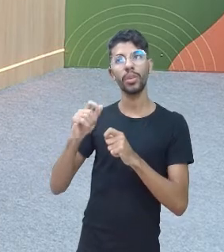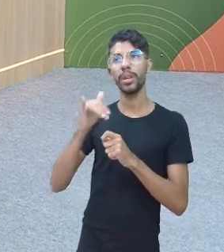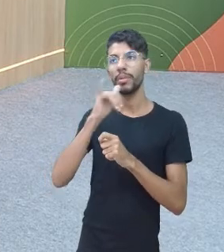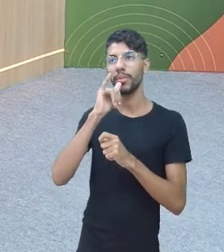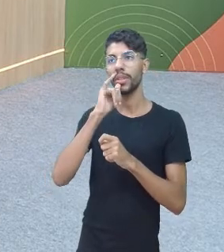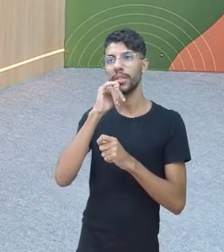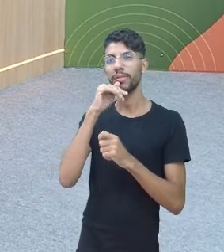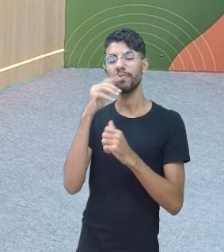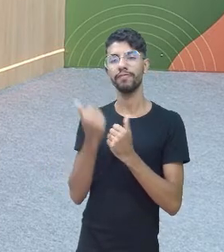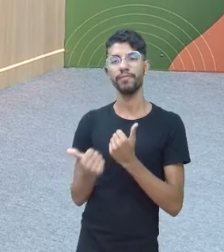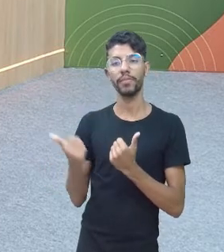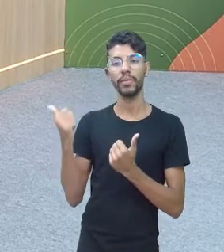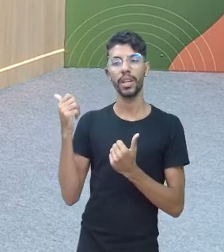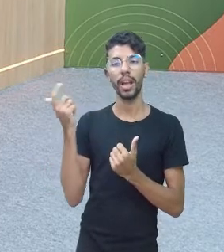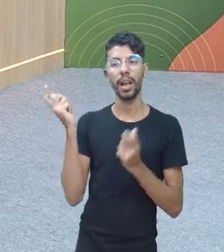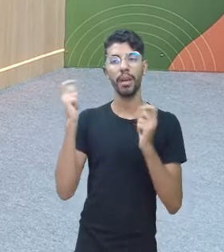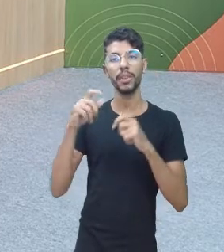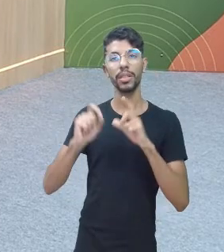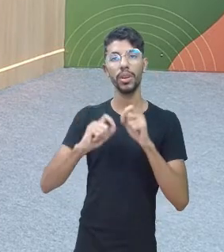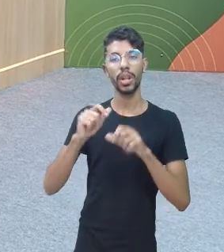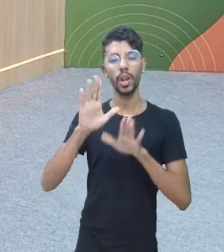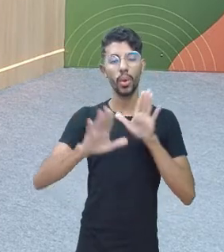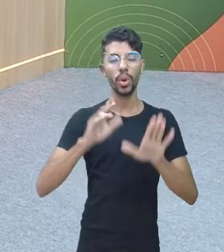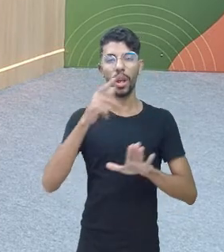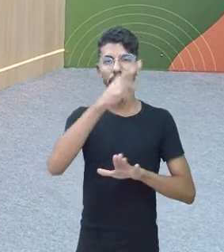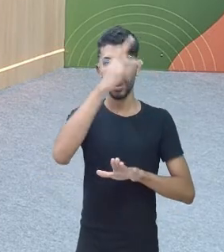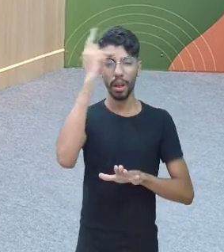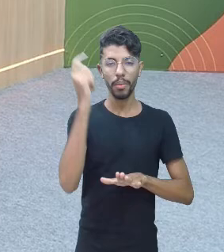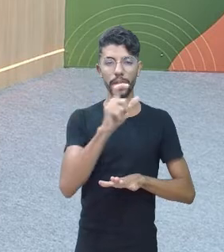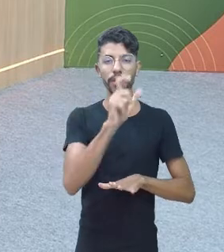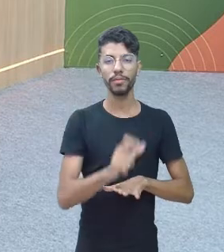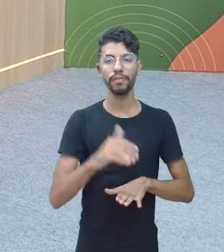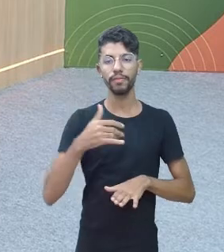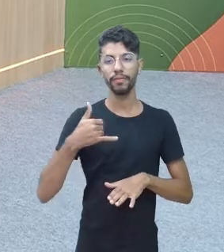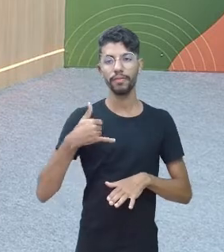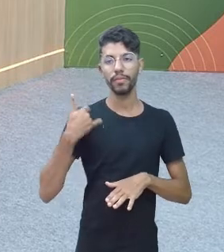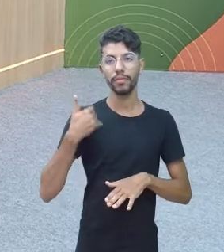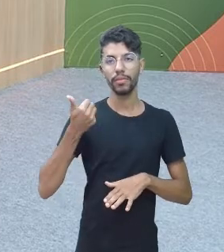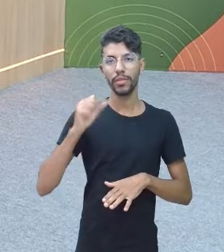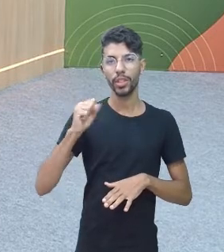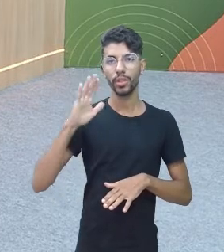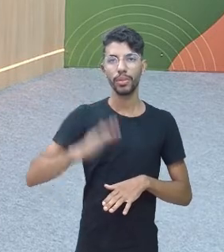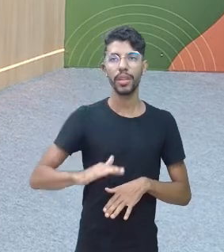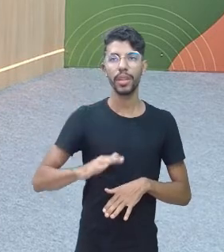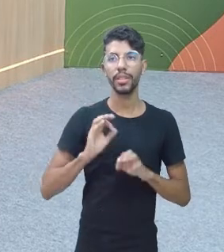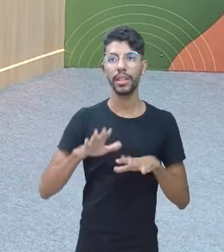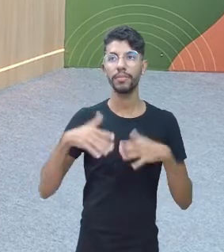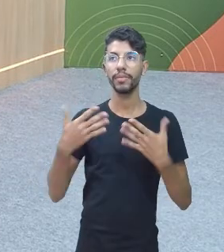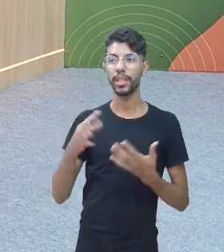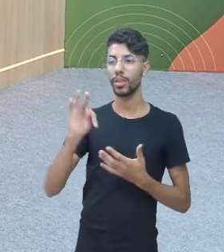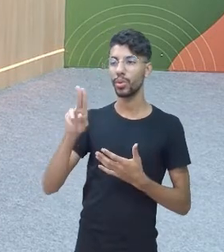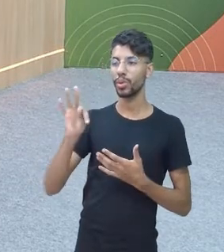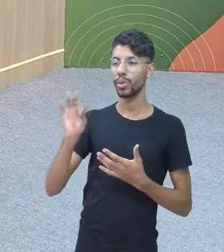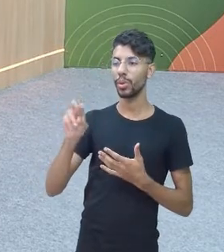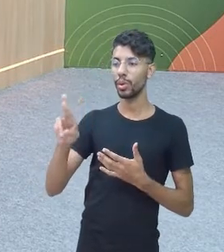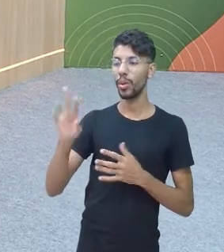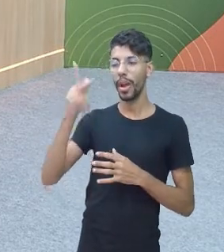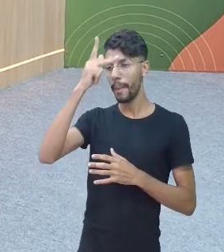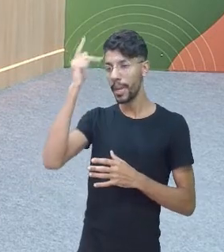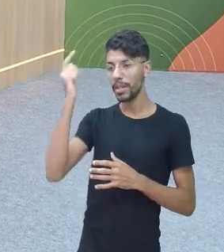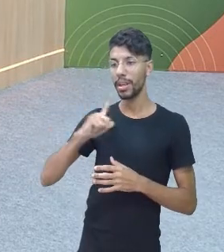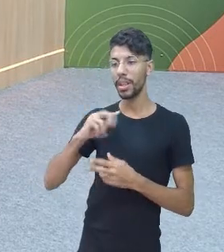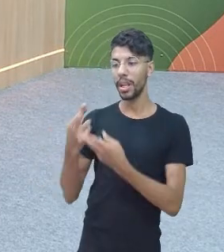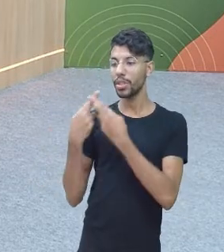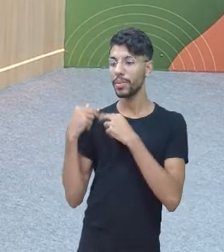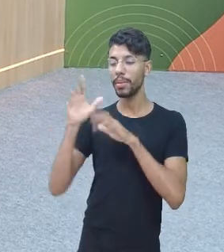cuidar dessa pessoa menor de idade. No tutorial, o tutor será aquele que possui a responsabilidade de ensinar o que está